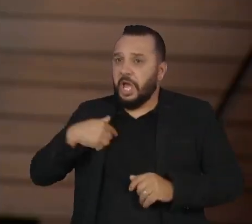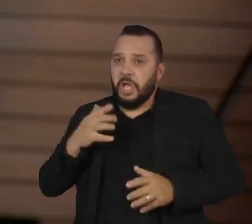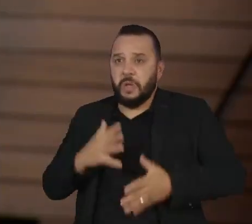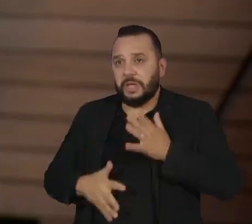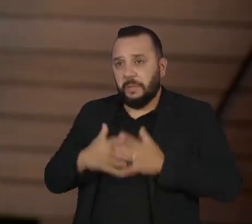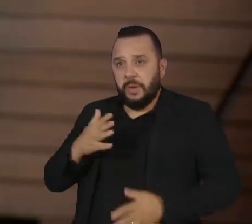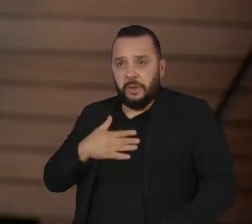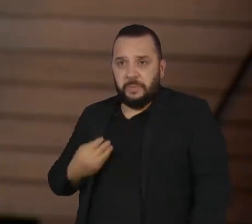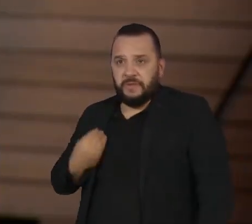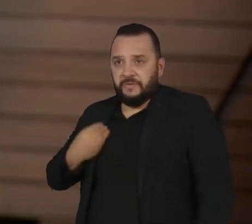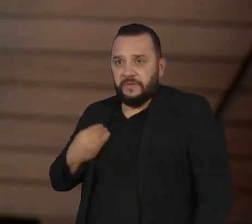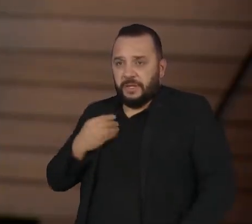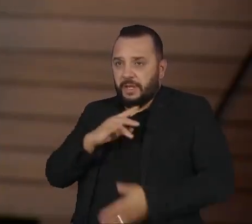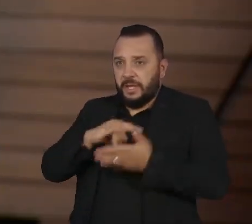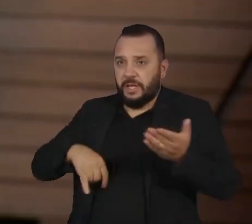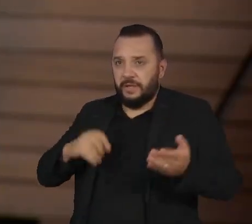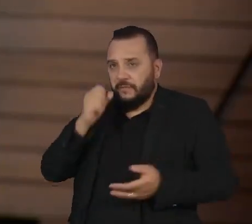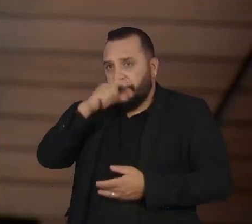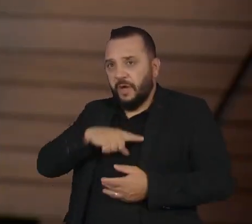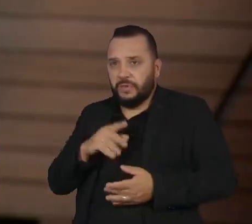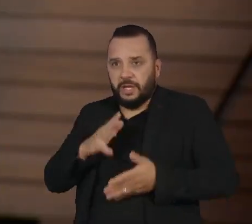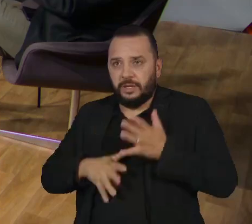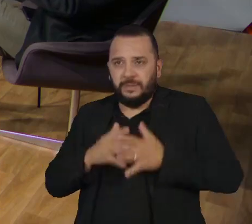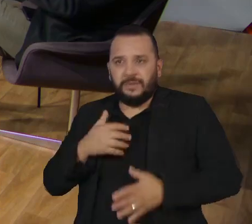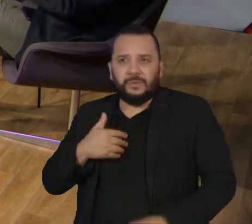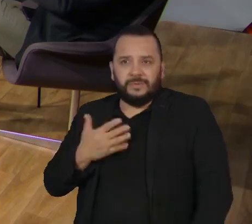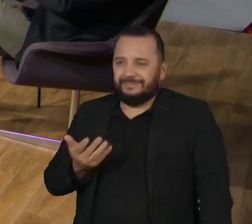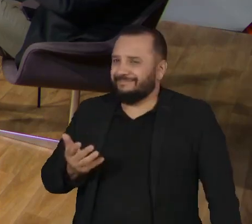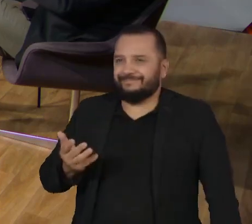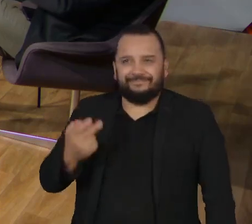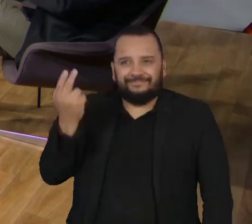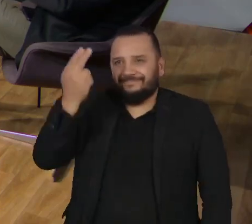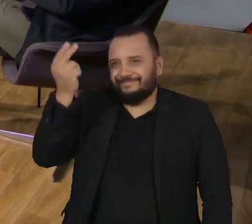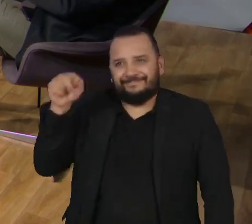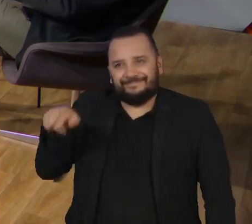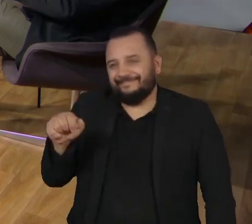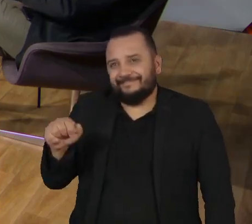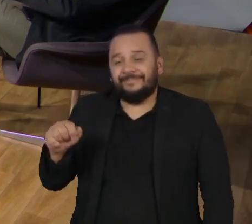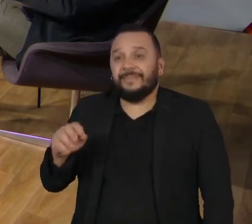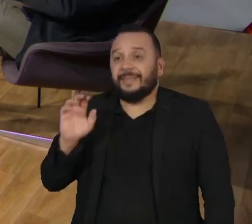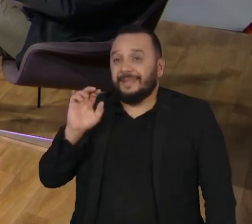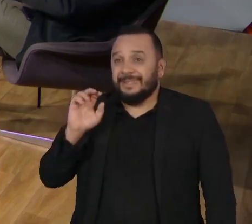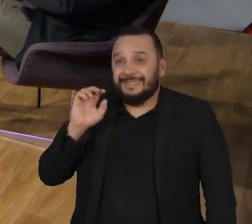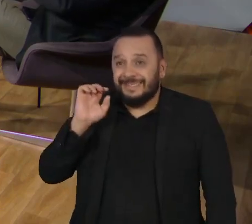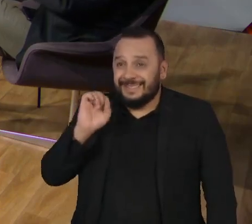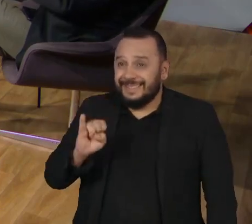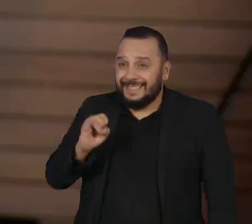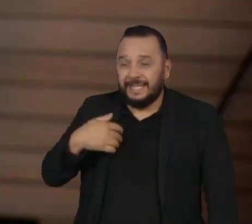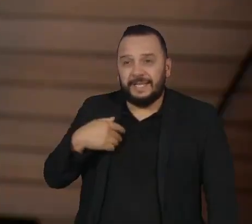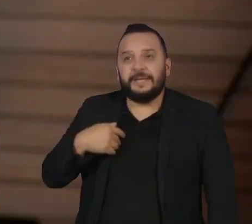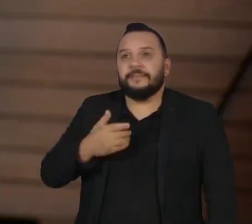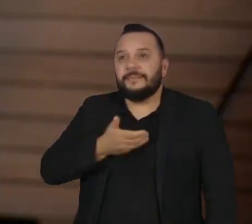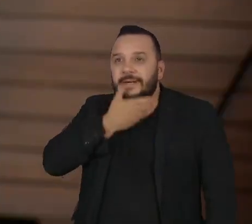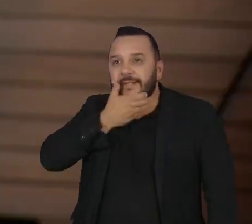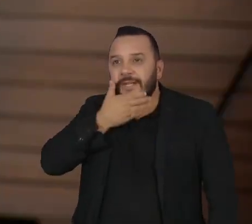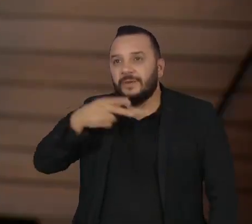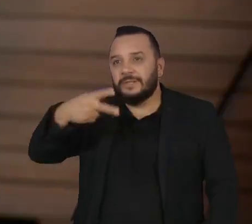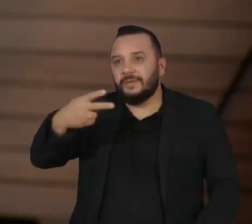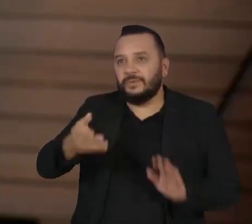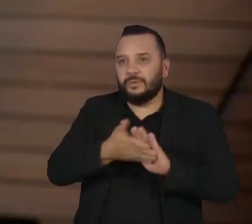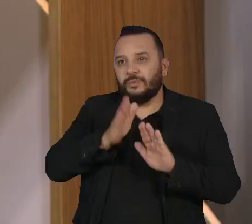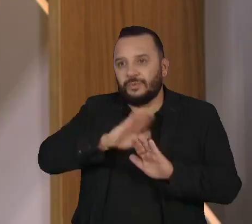atrapalhado por si próprio. Não há como resolver esse problema. Então, eu acho que em qualquer cenário que o Marçal vá para o segundo turno, a gente terá algum